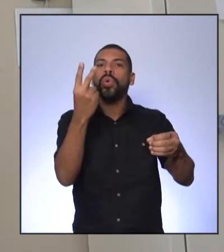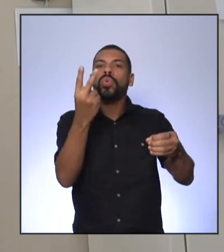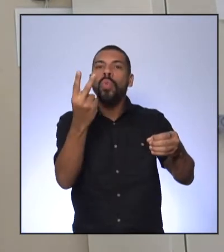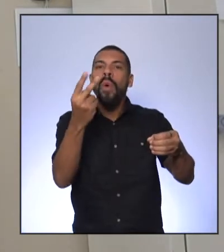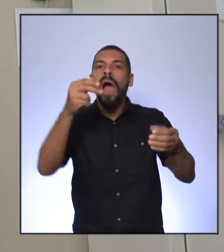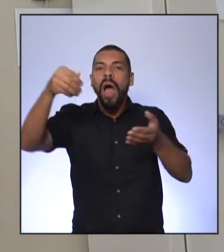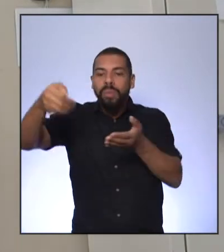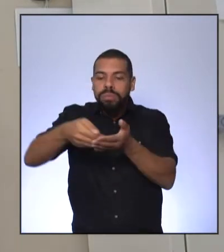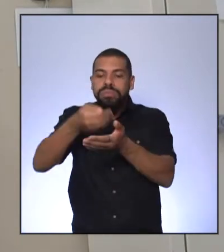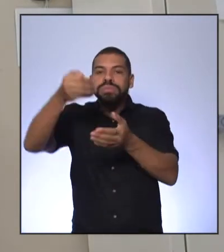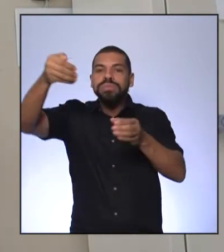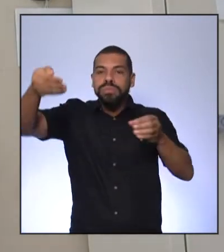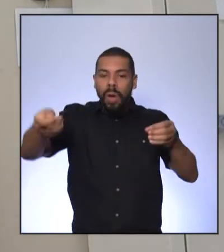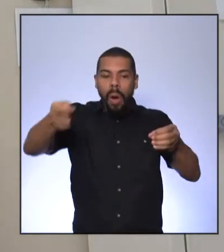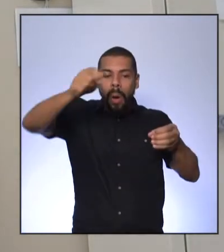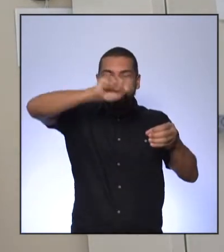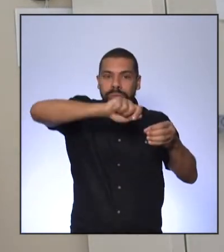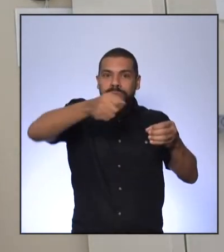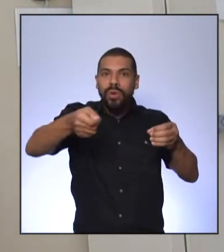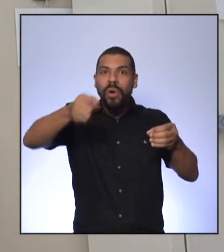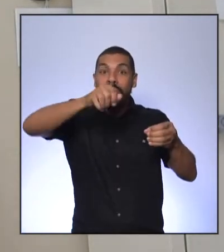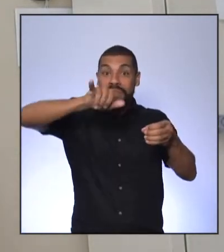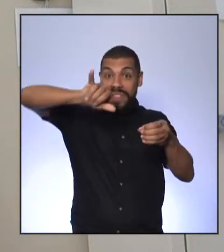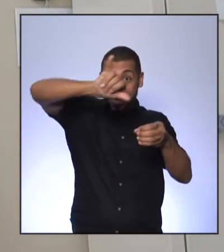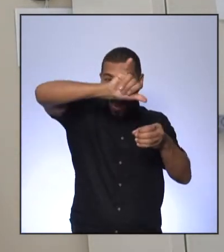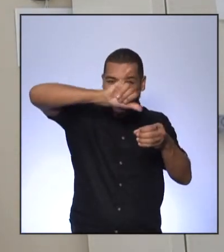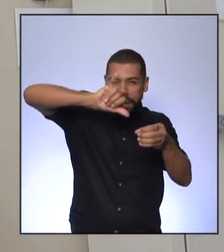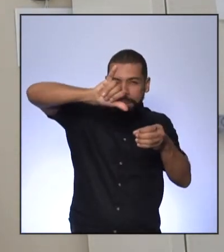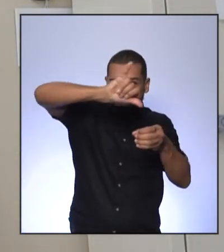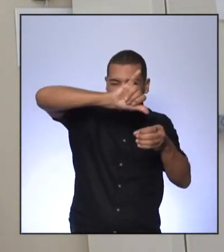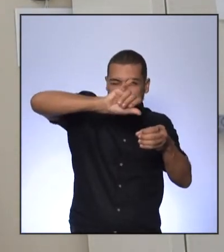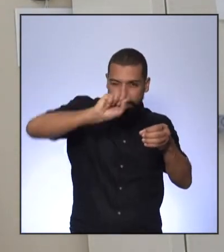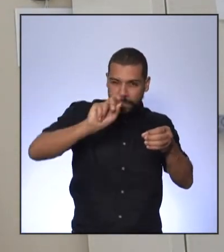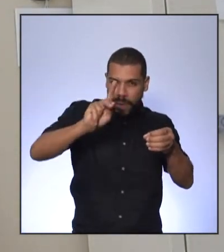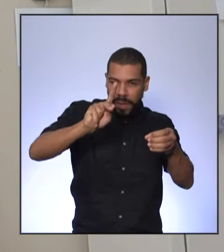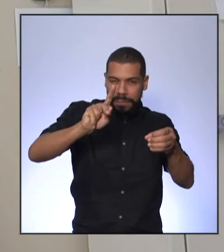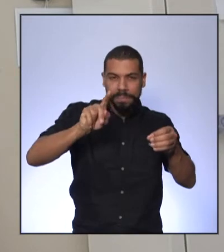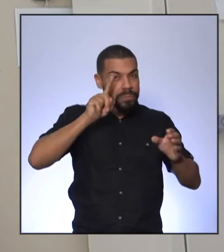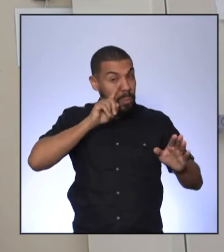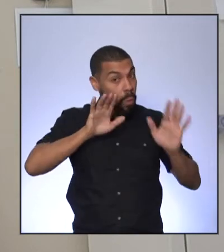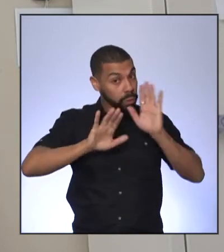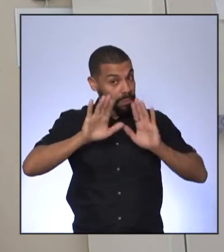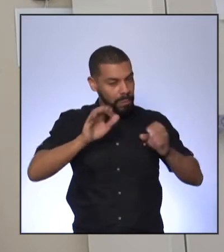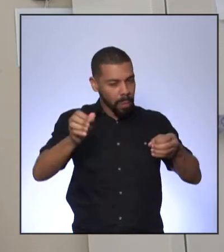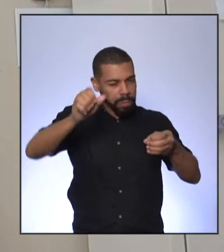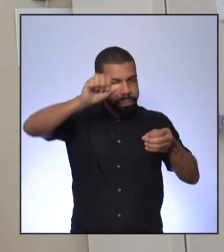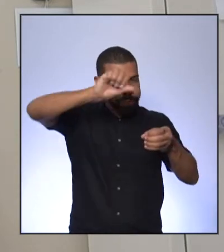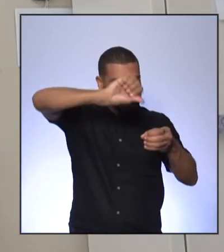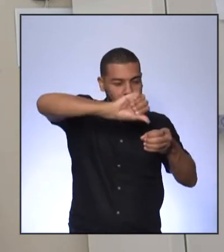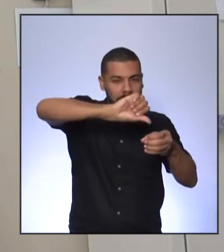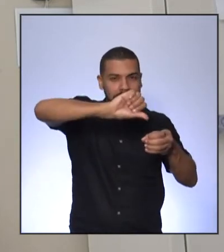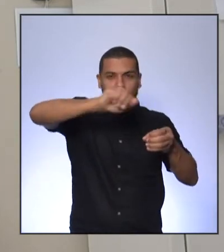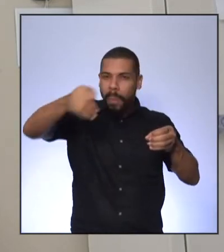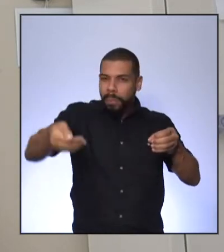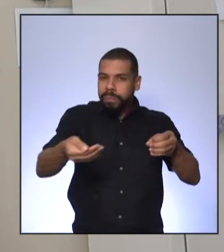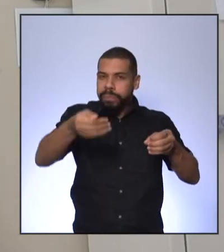colheres de sopa de vinagre. Então, adiciono com cuidado. 1